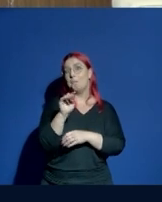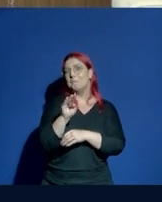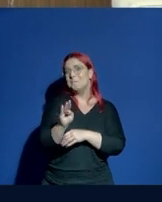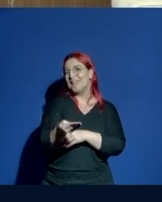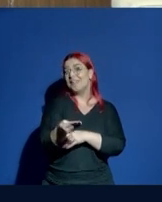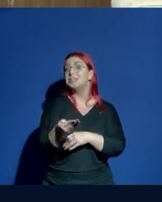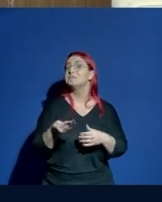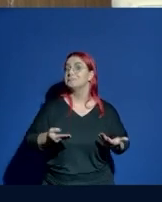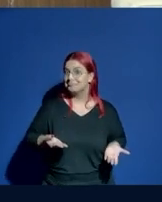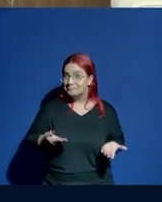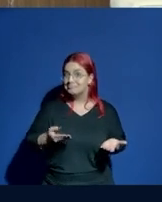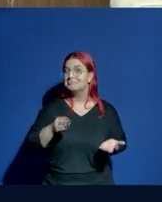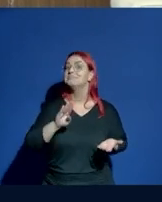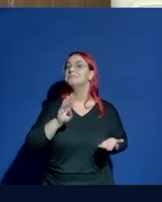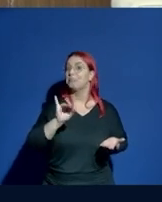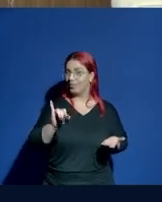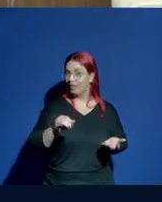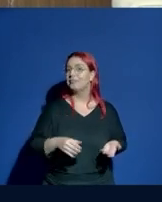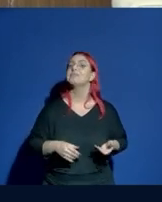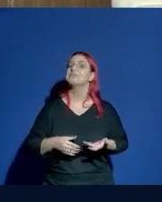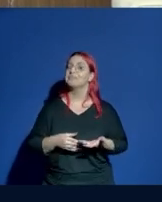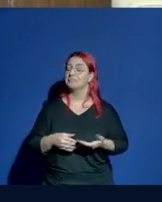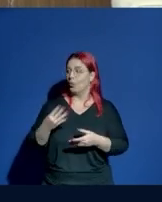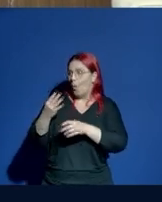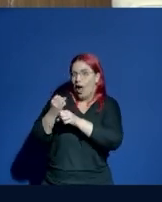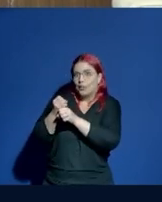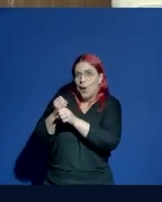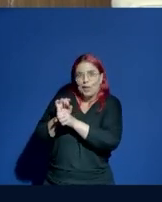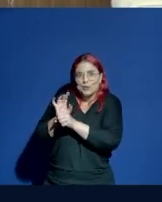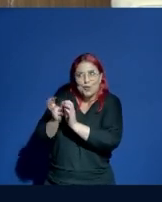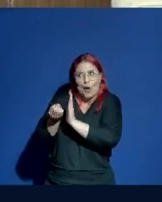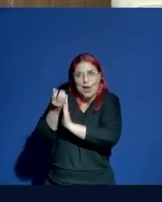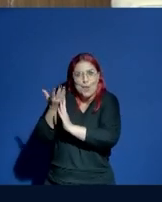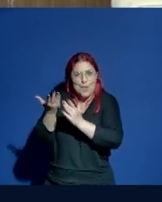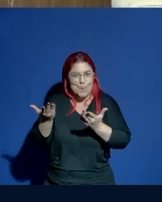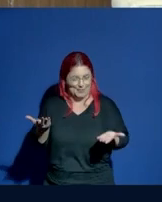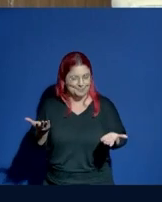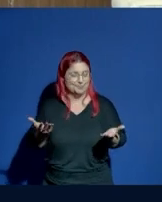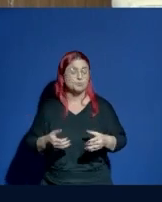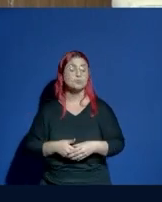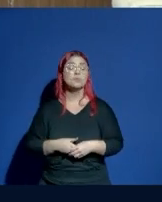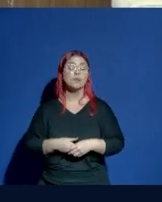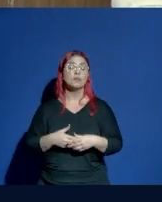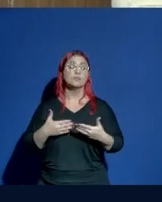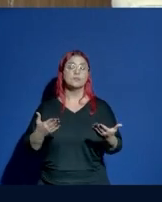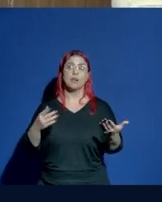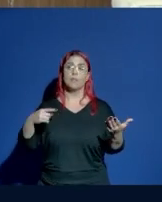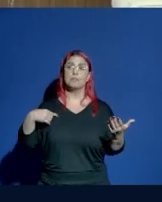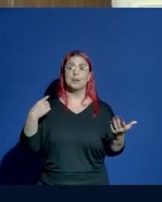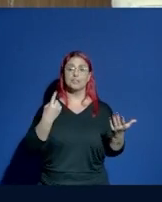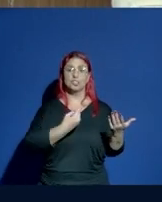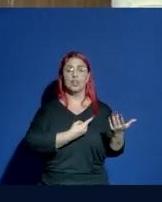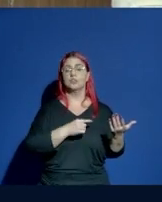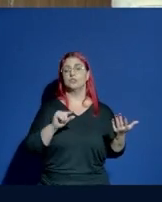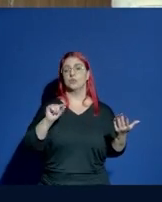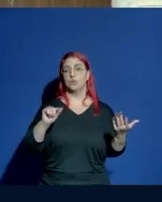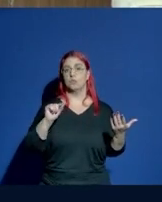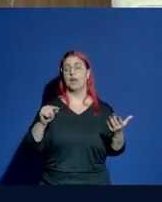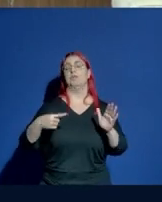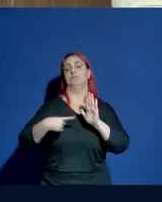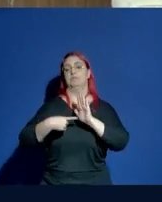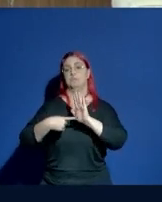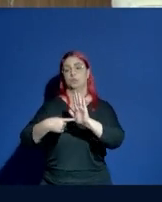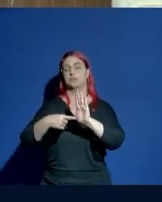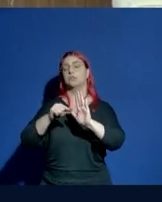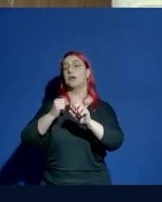faturamento com essa idade de recente né e para nós é ela tem mostrado para